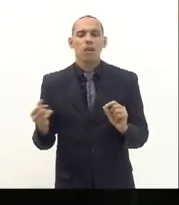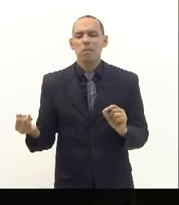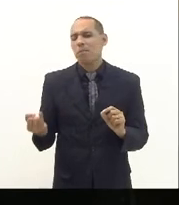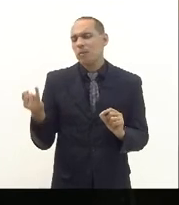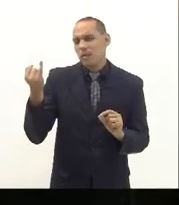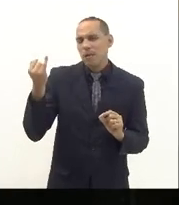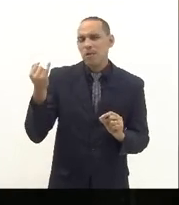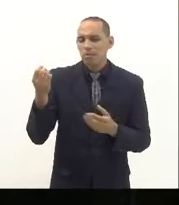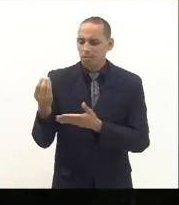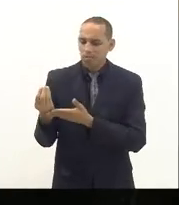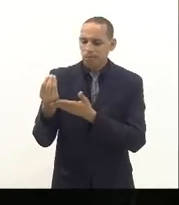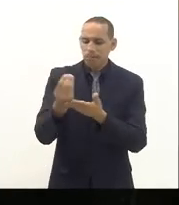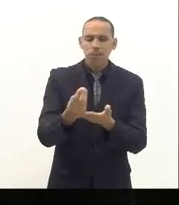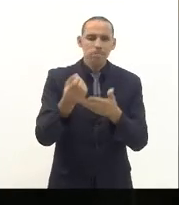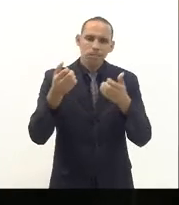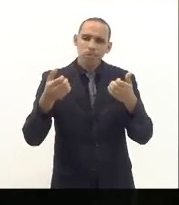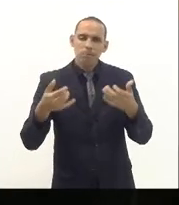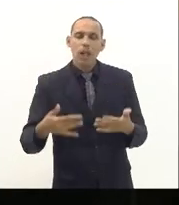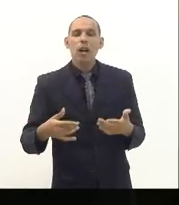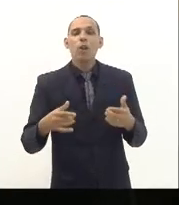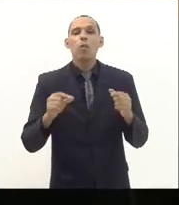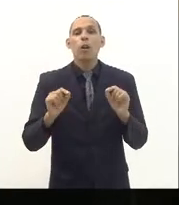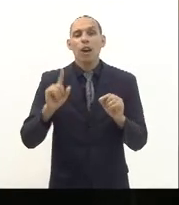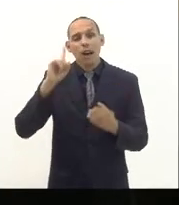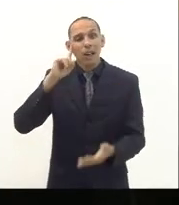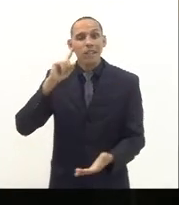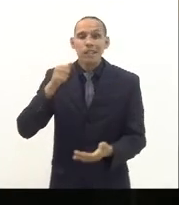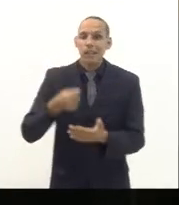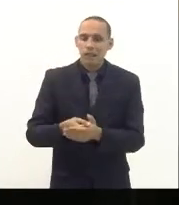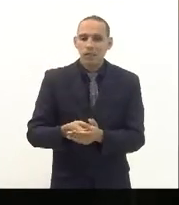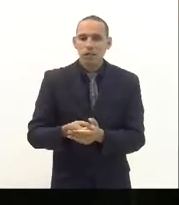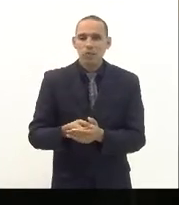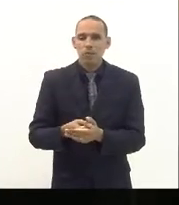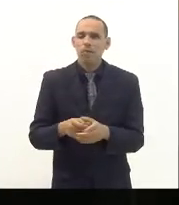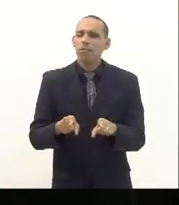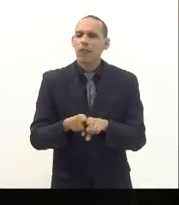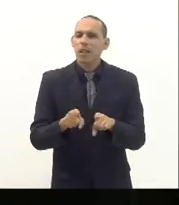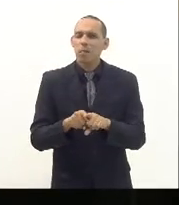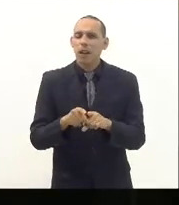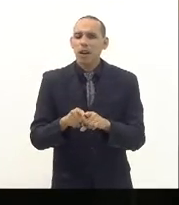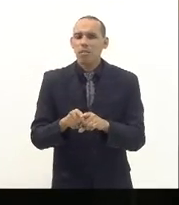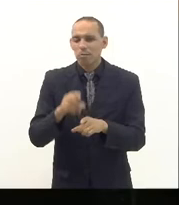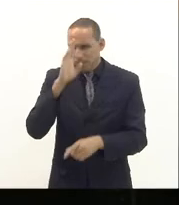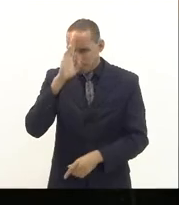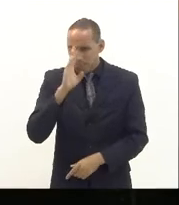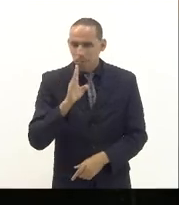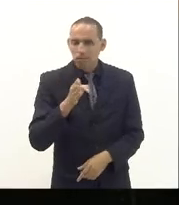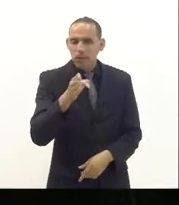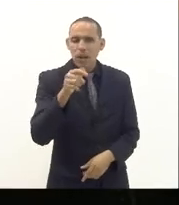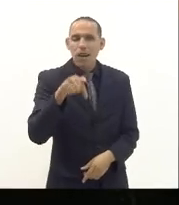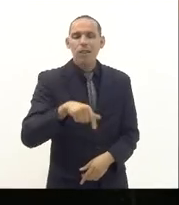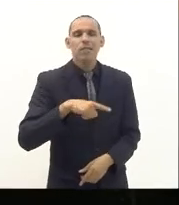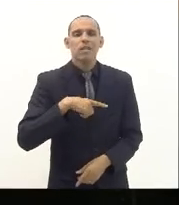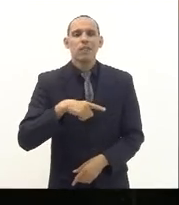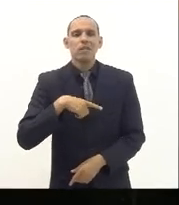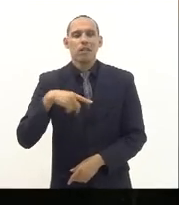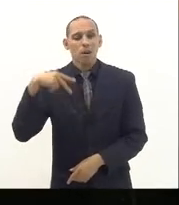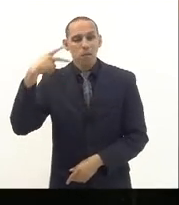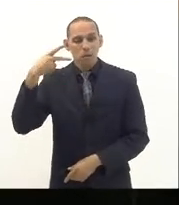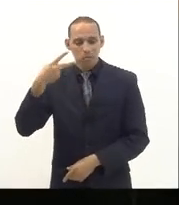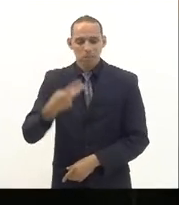a importância da decisão e da direção que nós temos aqui nesse